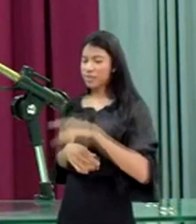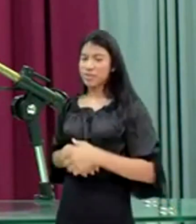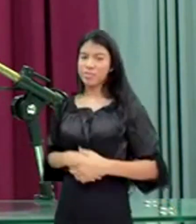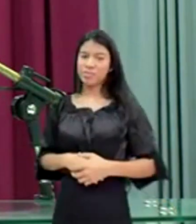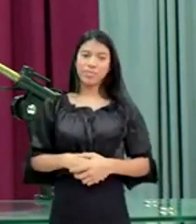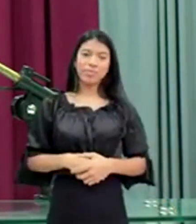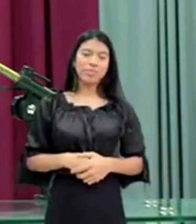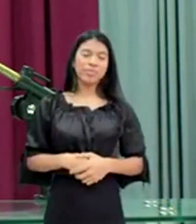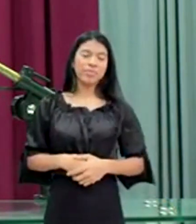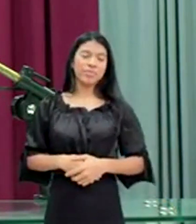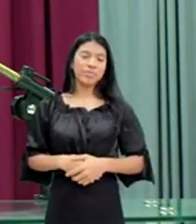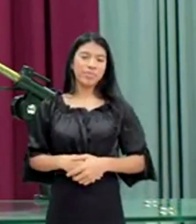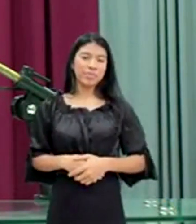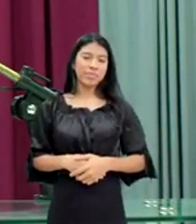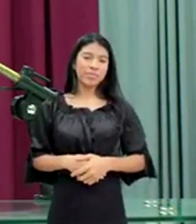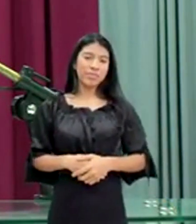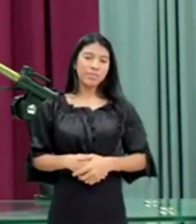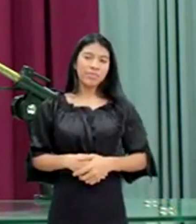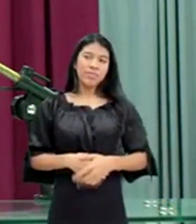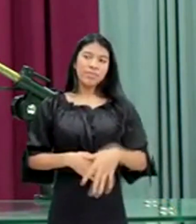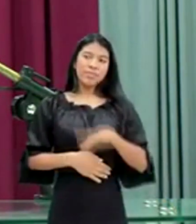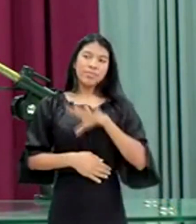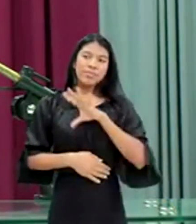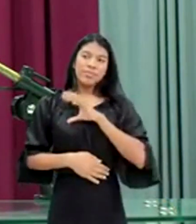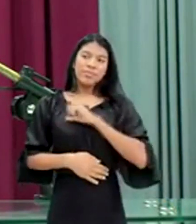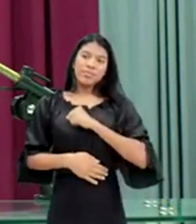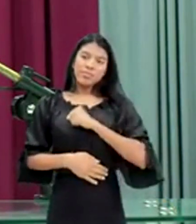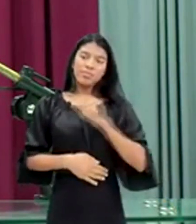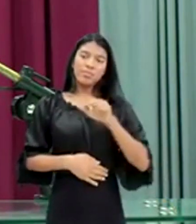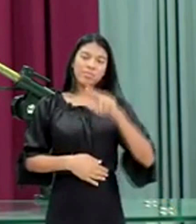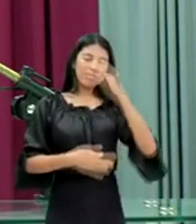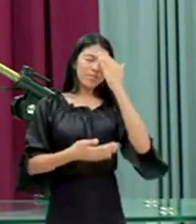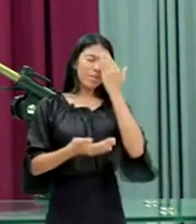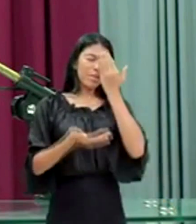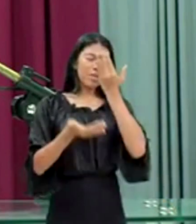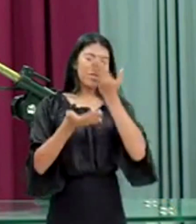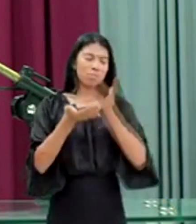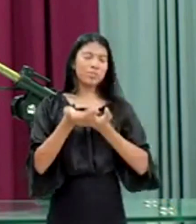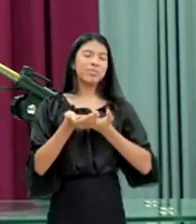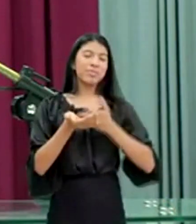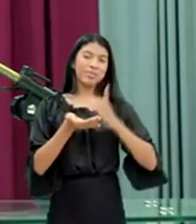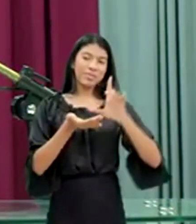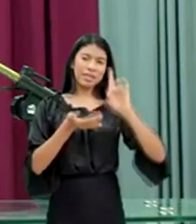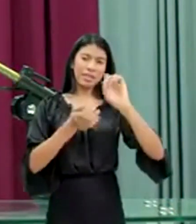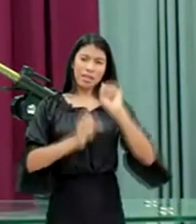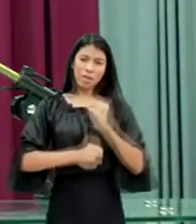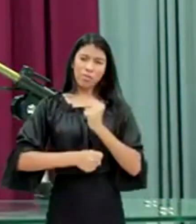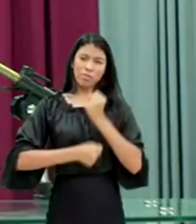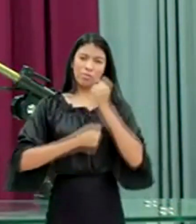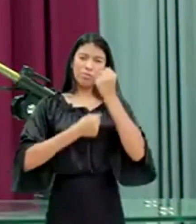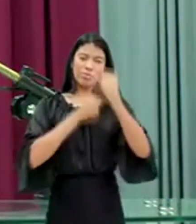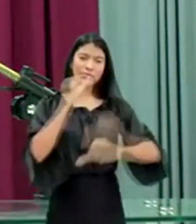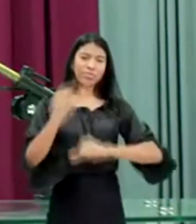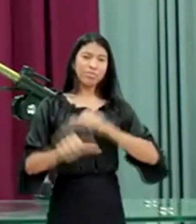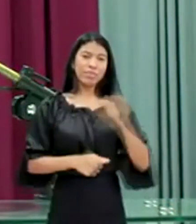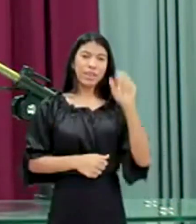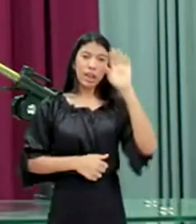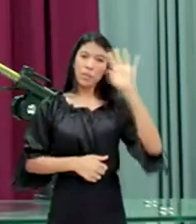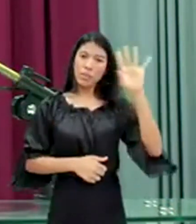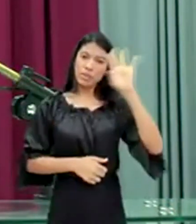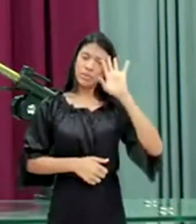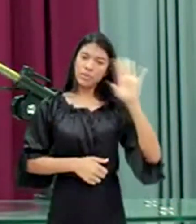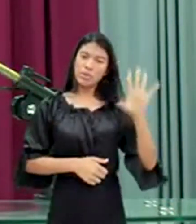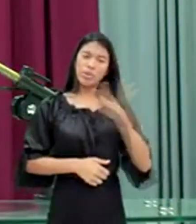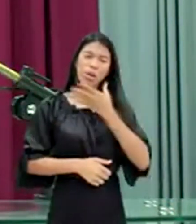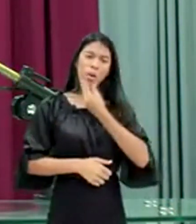Amados irmãos, aqueles que confiam no Senhor têm suas forças renovadas. Já imaginou um homem de 80